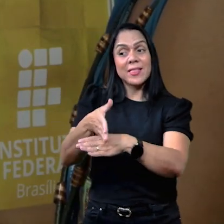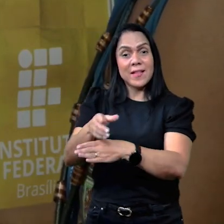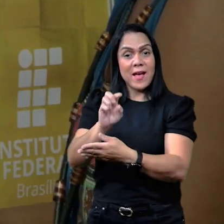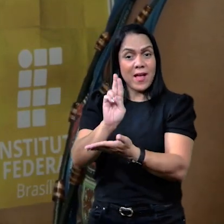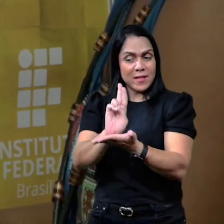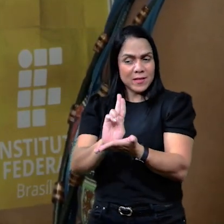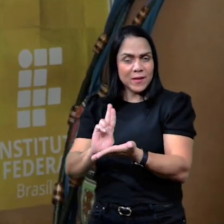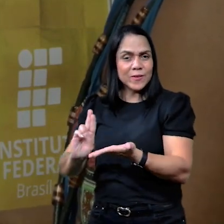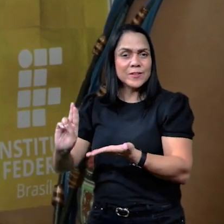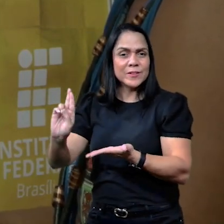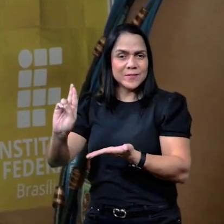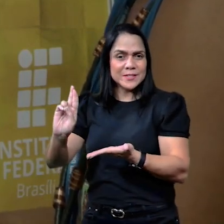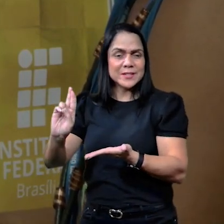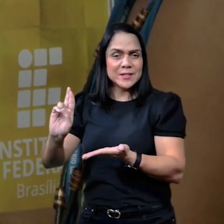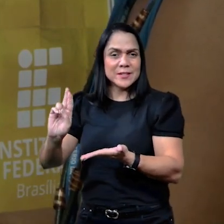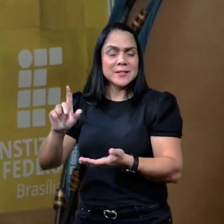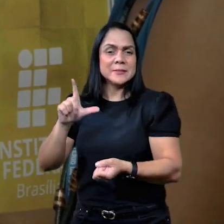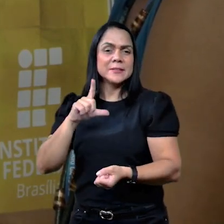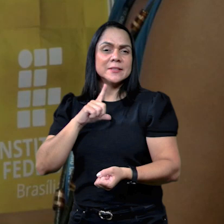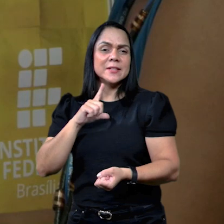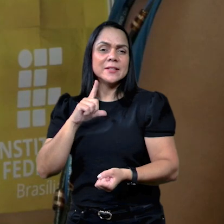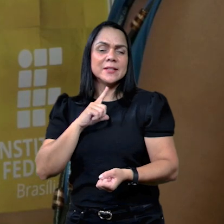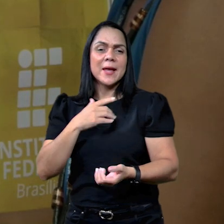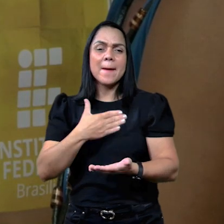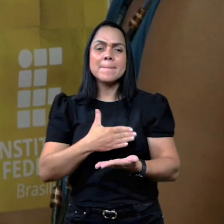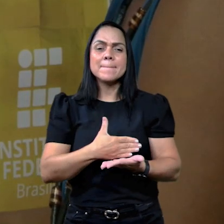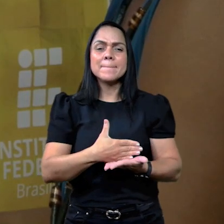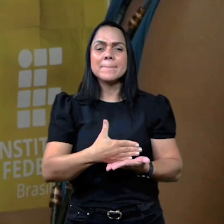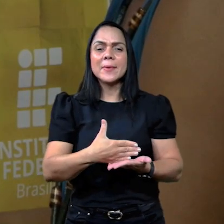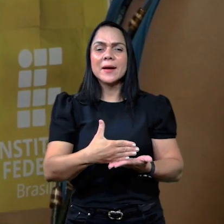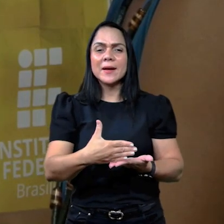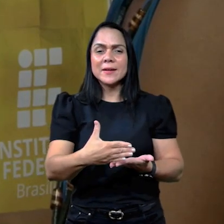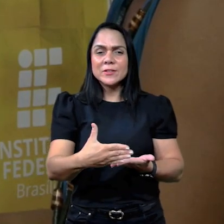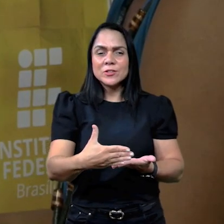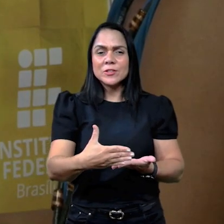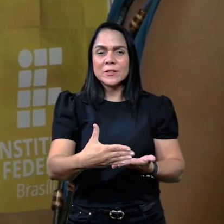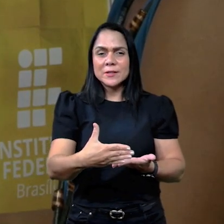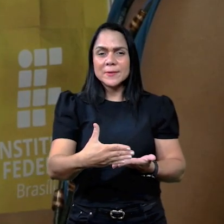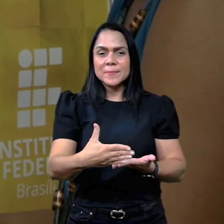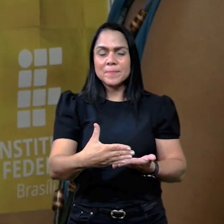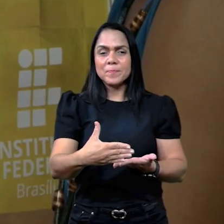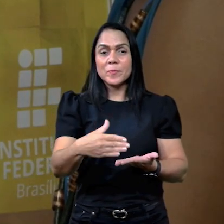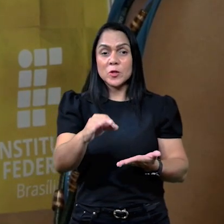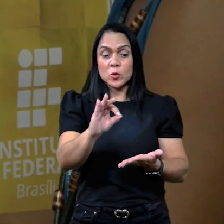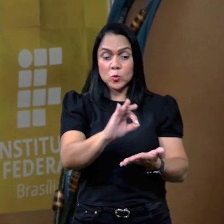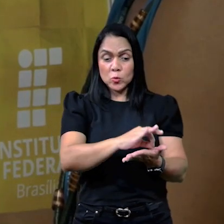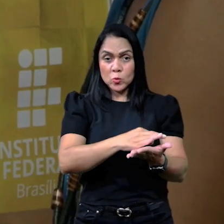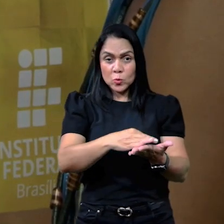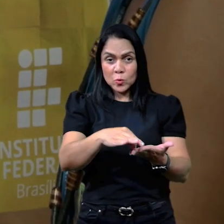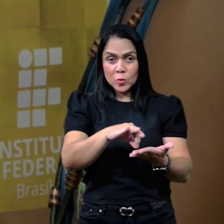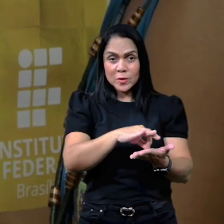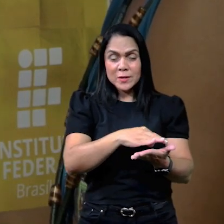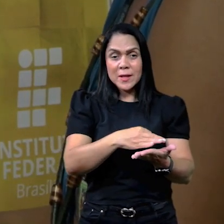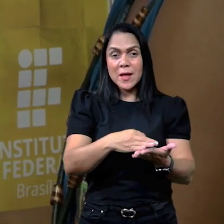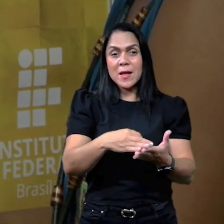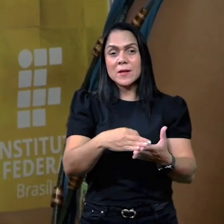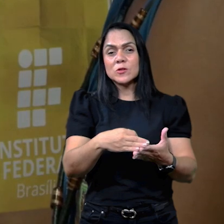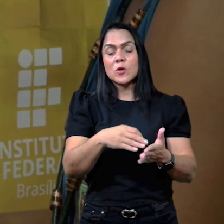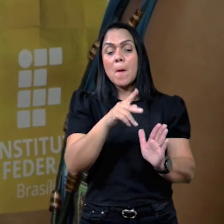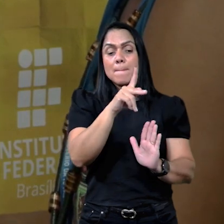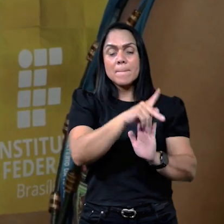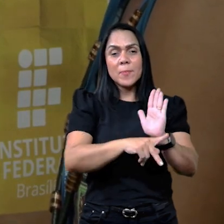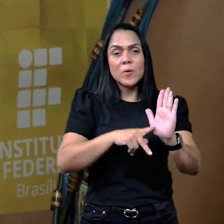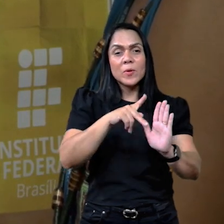universidade. Então, a gente tem, a partir, né, de quando ele está no cadastro único para